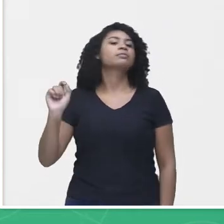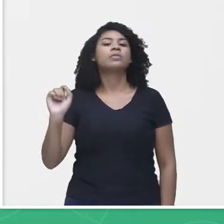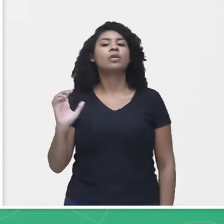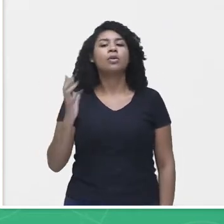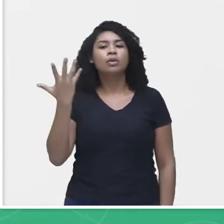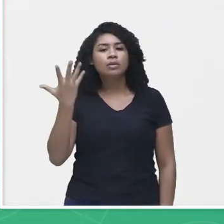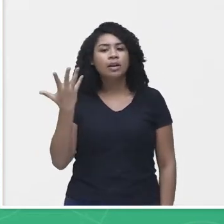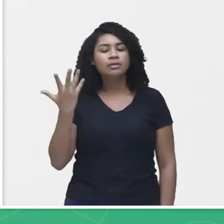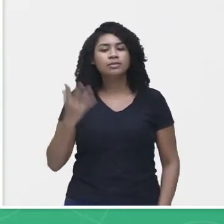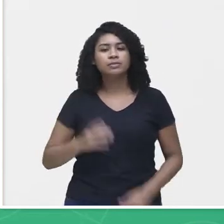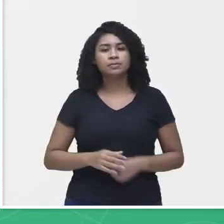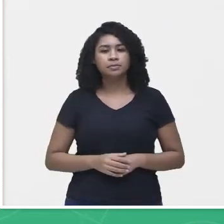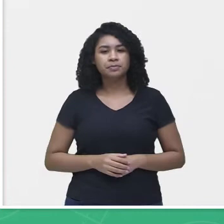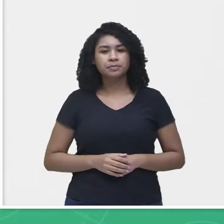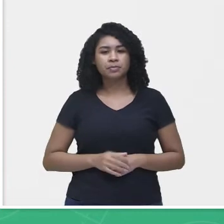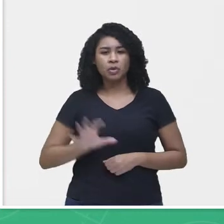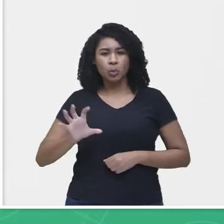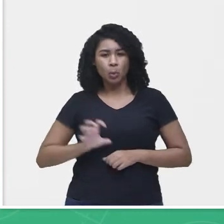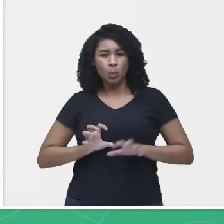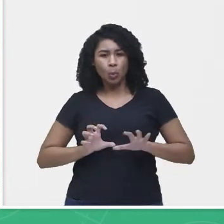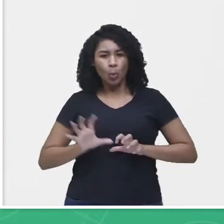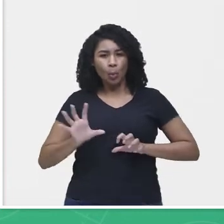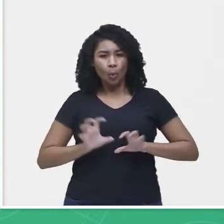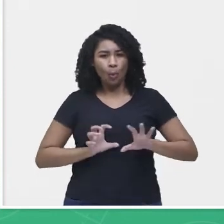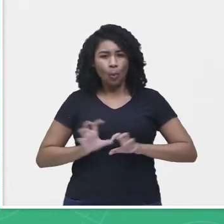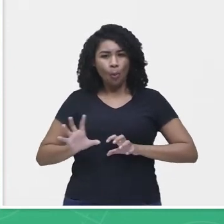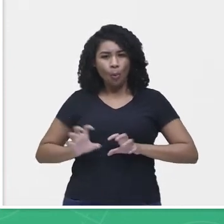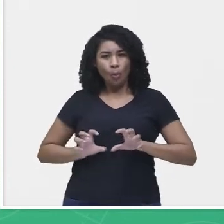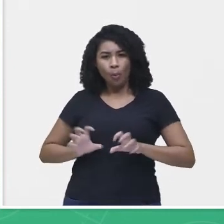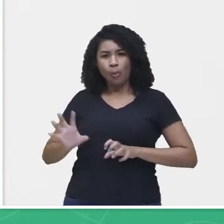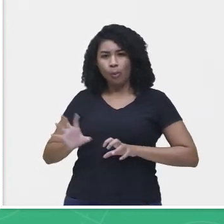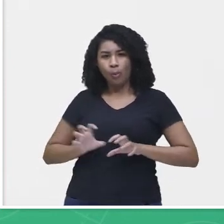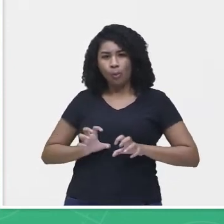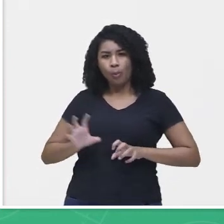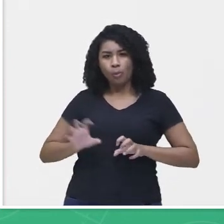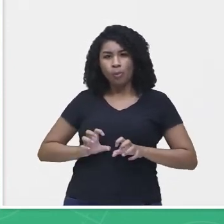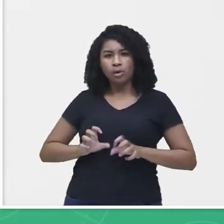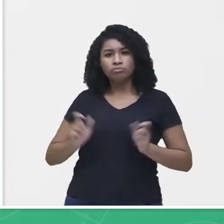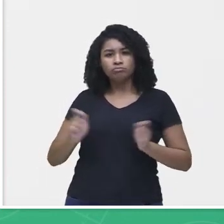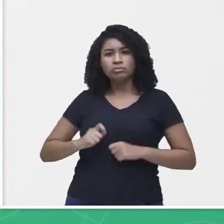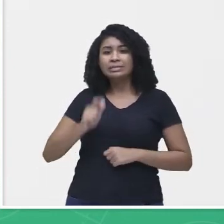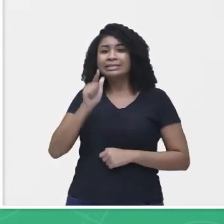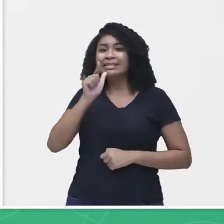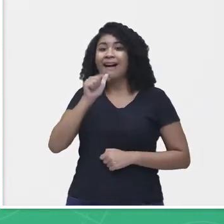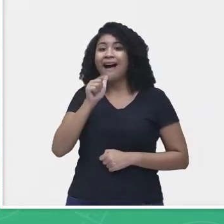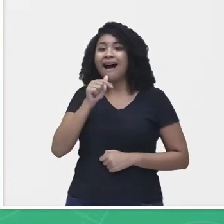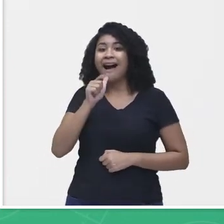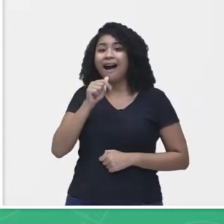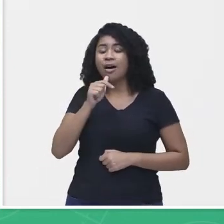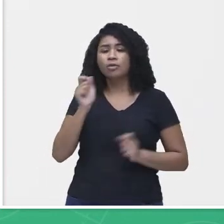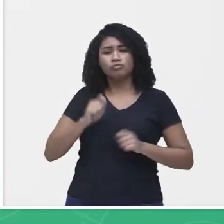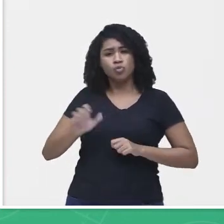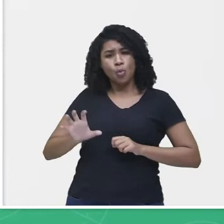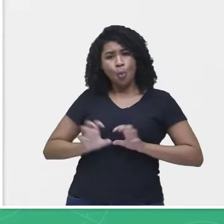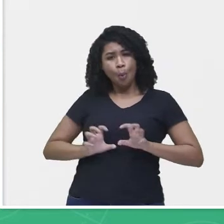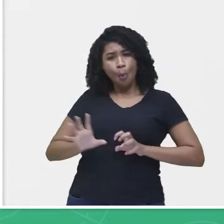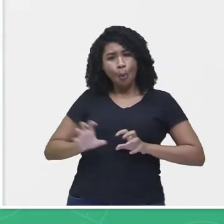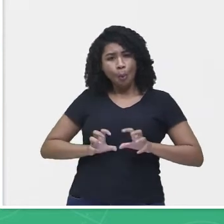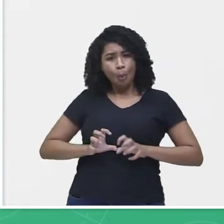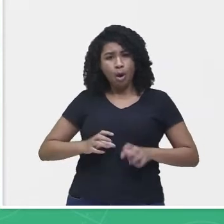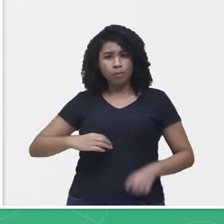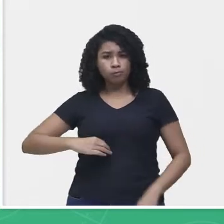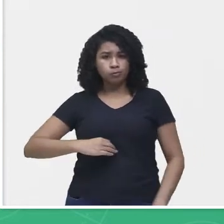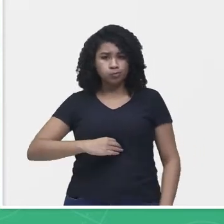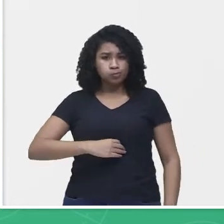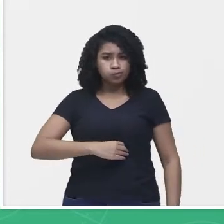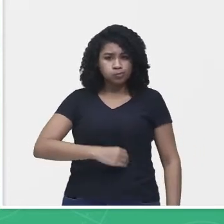da maior parte de água. Então, o intestino delgado absorve a maioria dos nutrientes e o intestino grosso